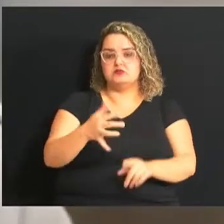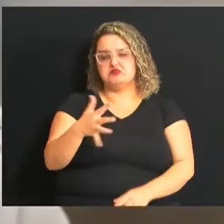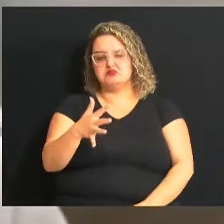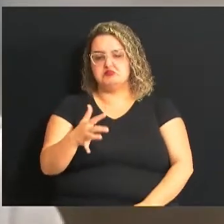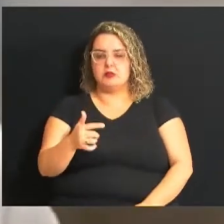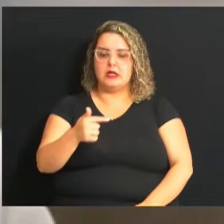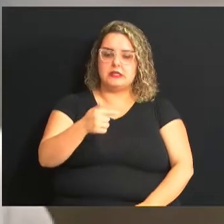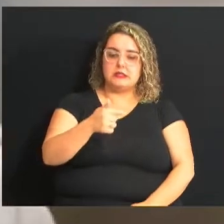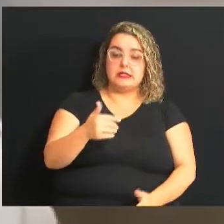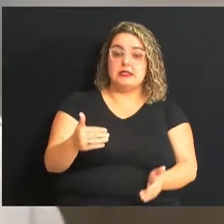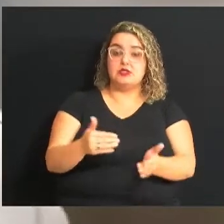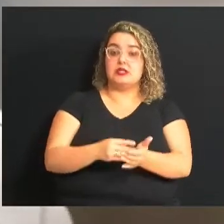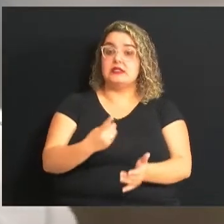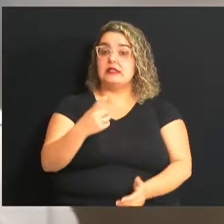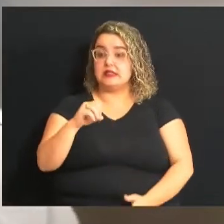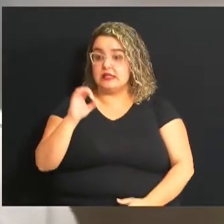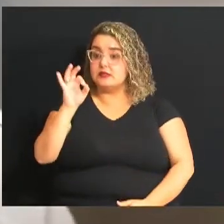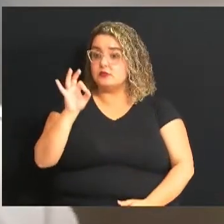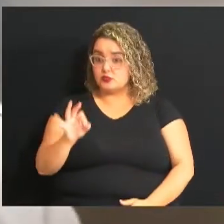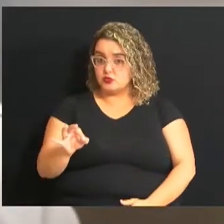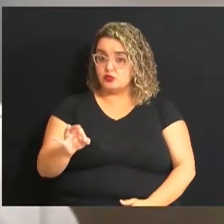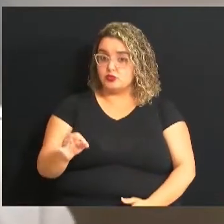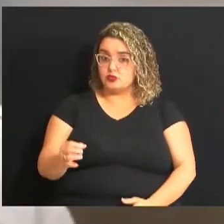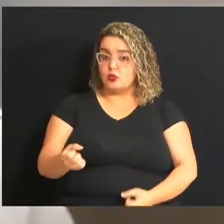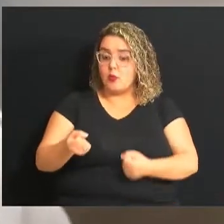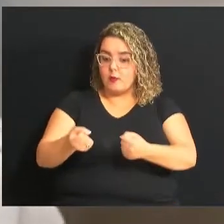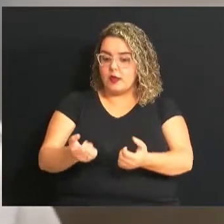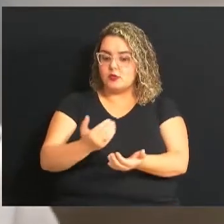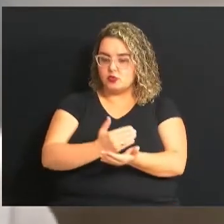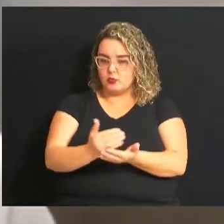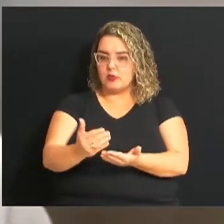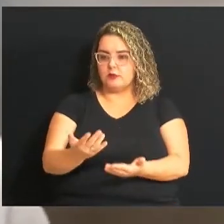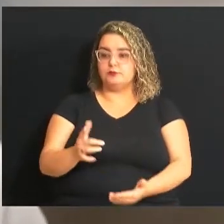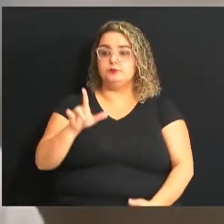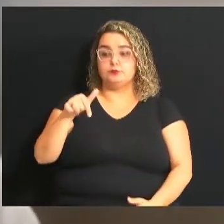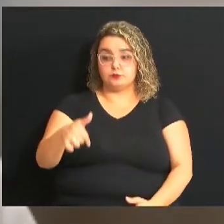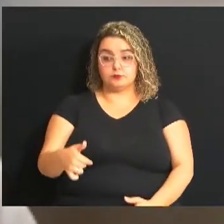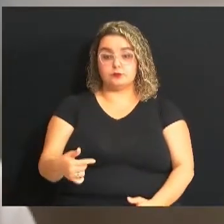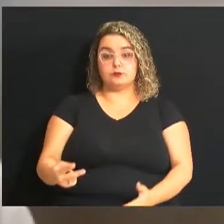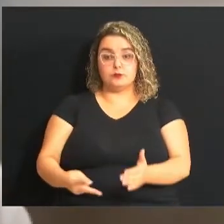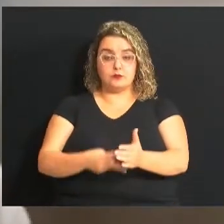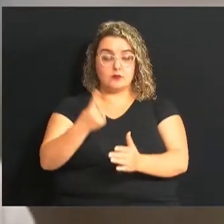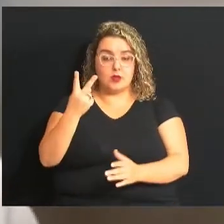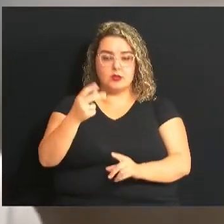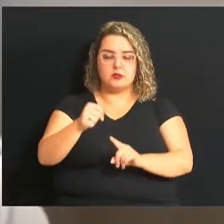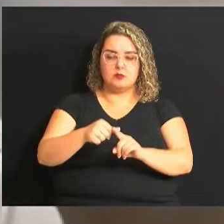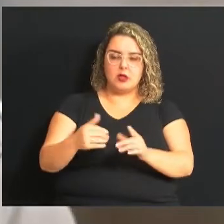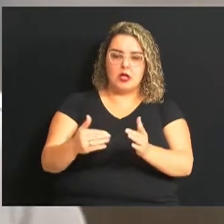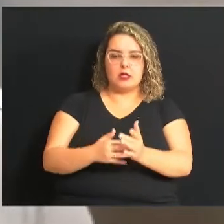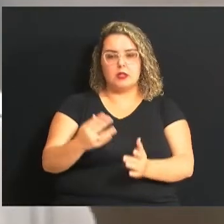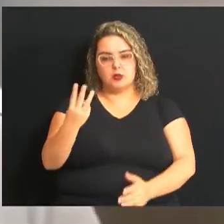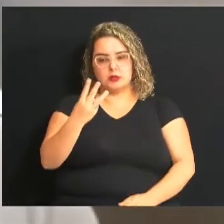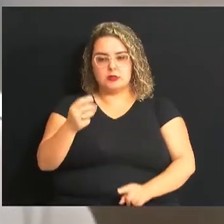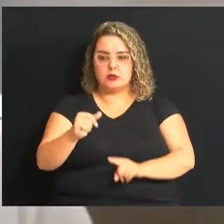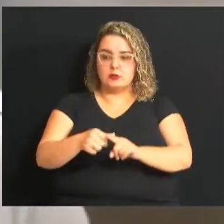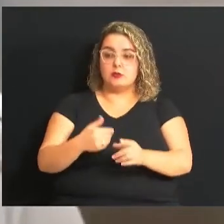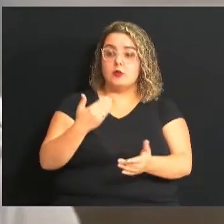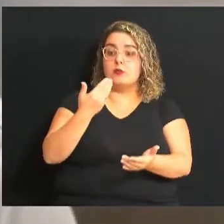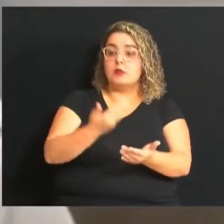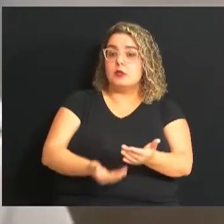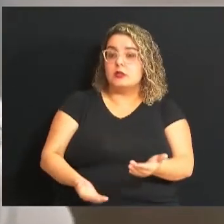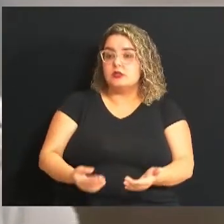a 10% do peso inicial. Depois, a nível do segundo mês até o terceiro mês, ele vai perder em torno